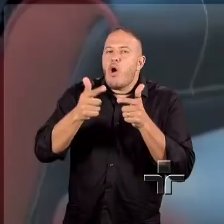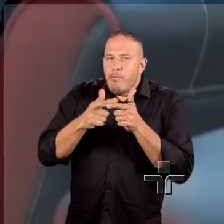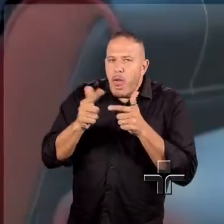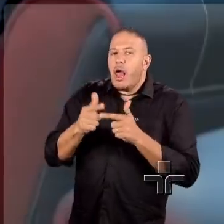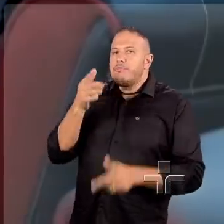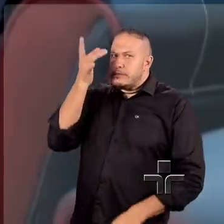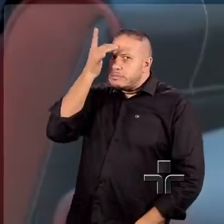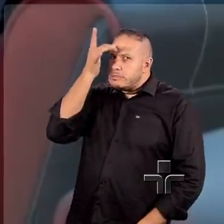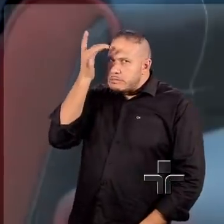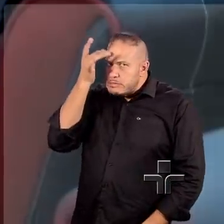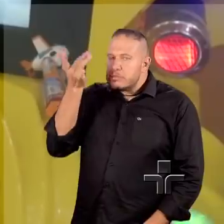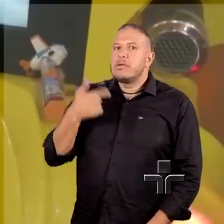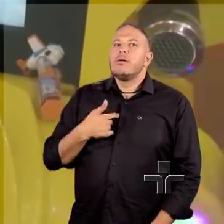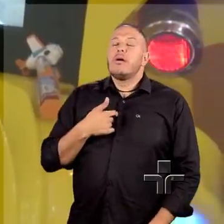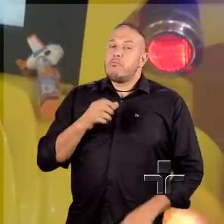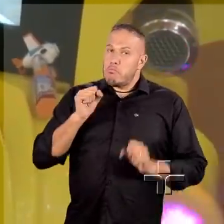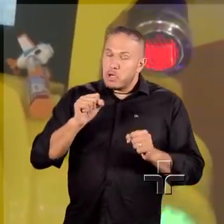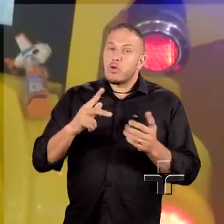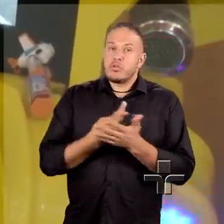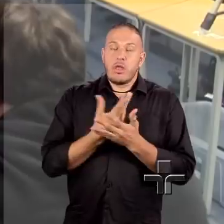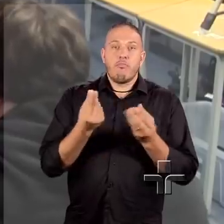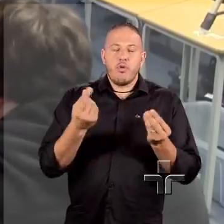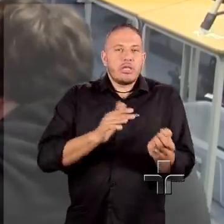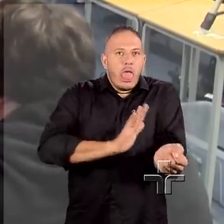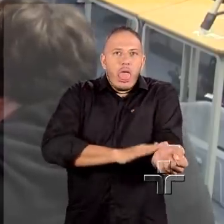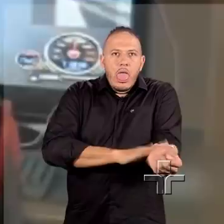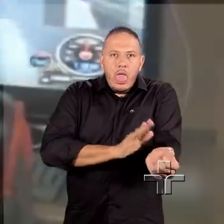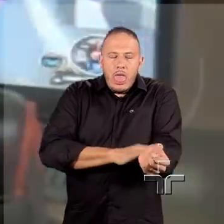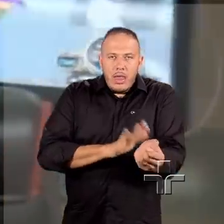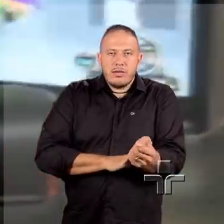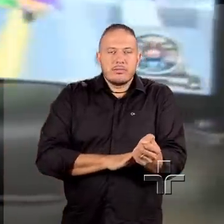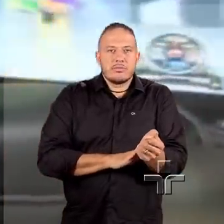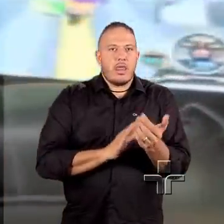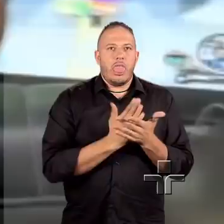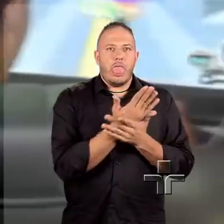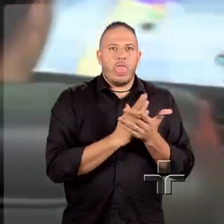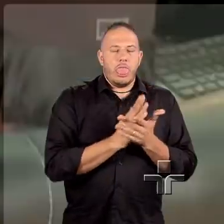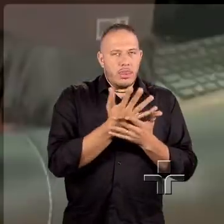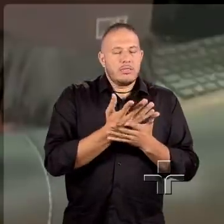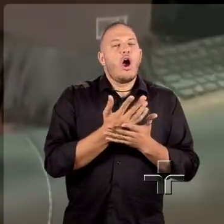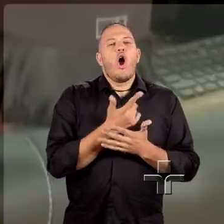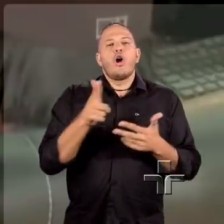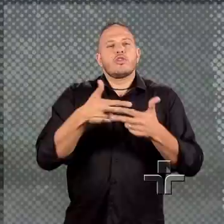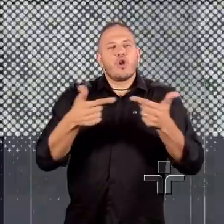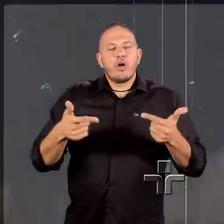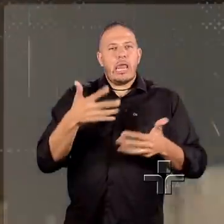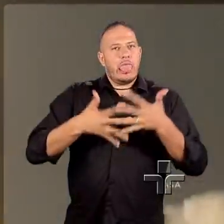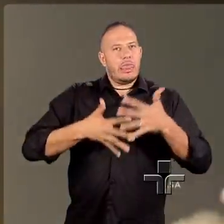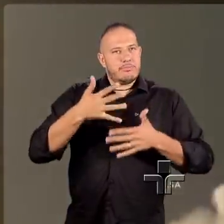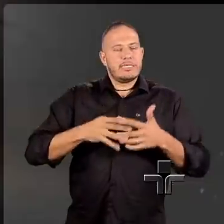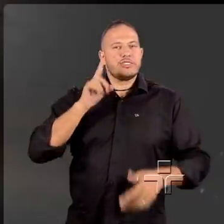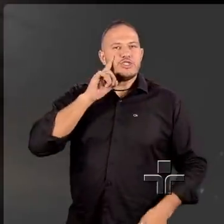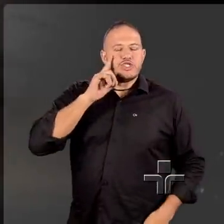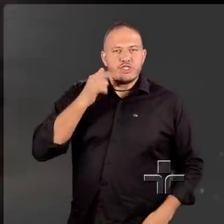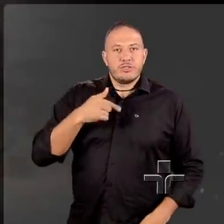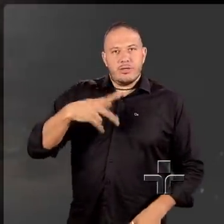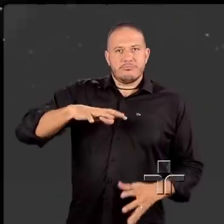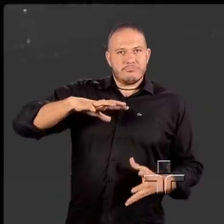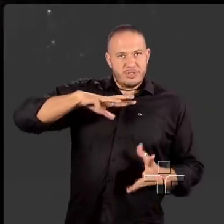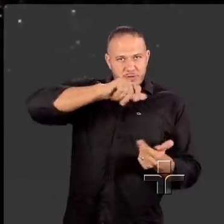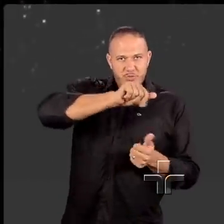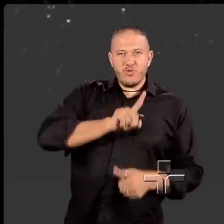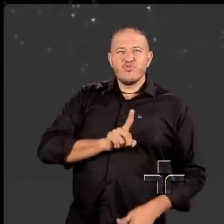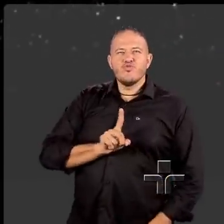mental. Compulsivos, muitos jogadores deixam o hobby interferir em outras atividades do dia a dia. Da Terra para o